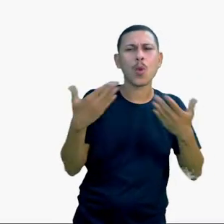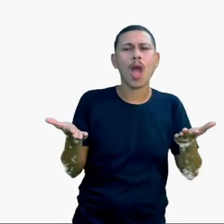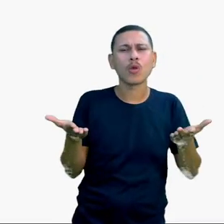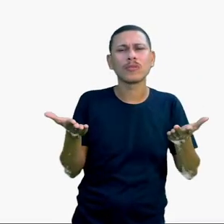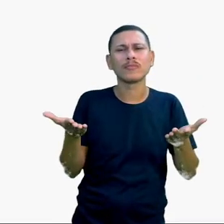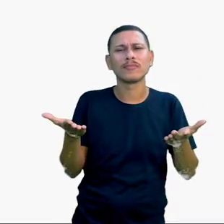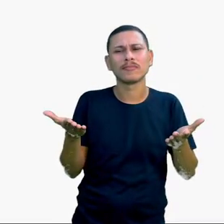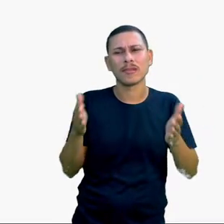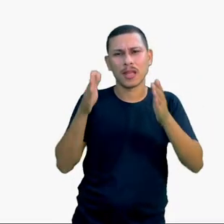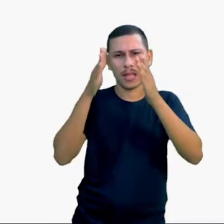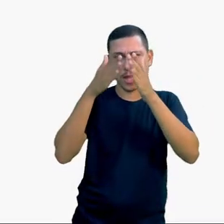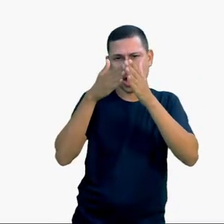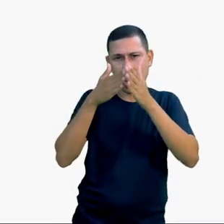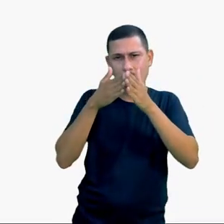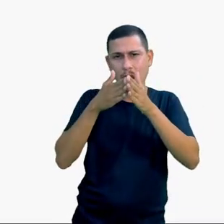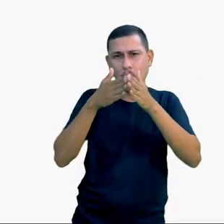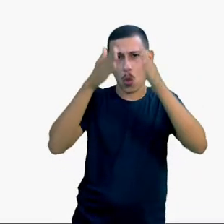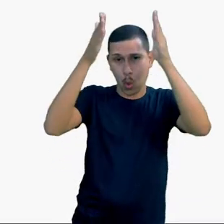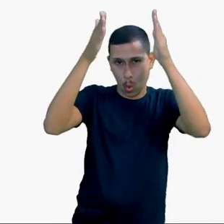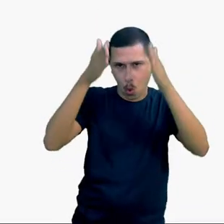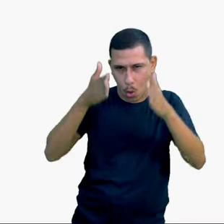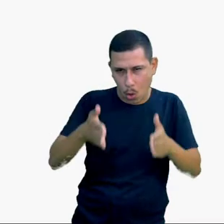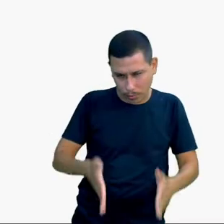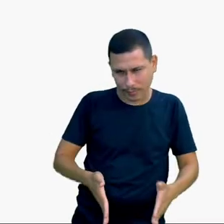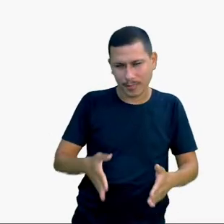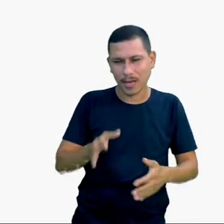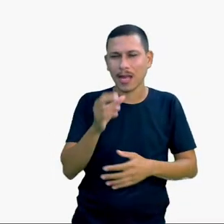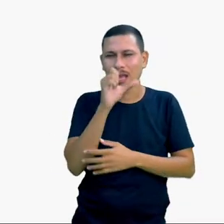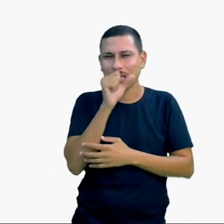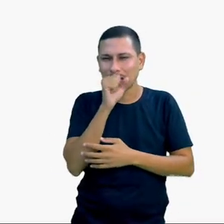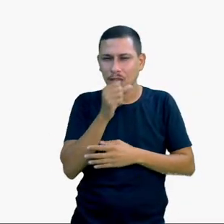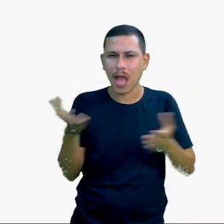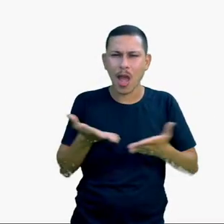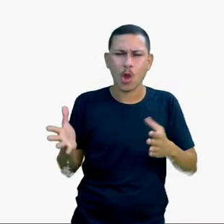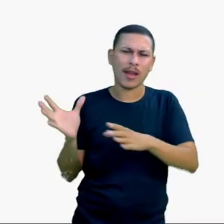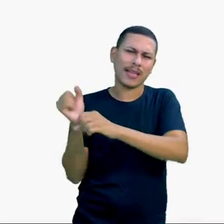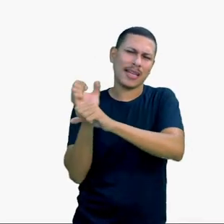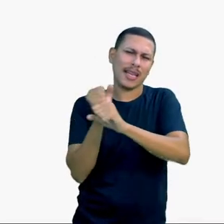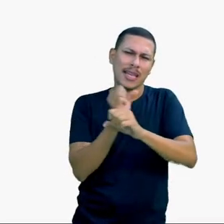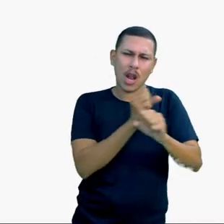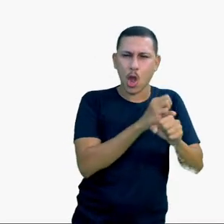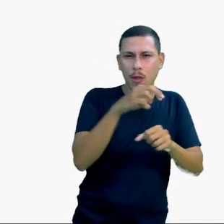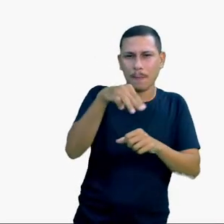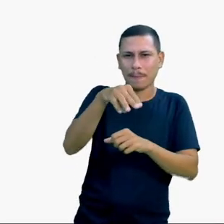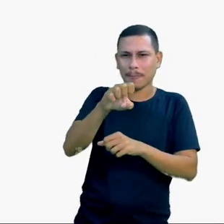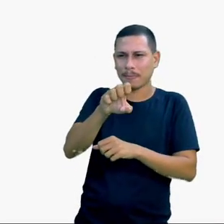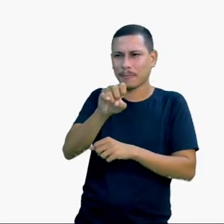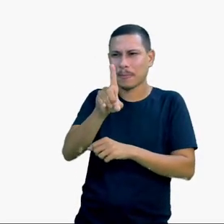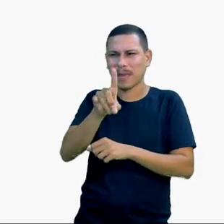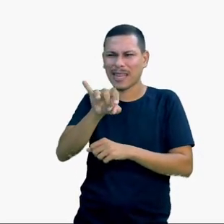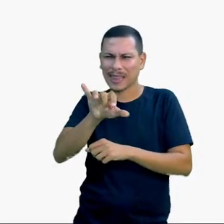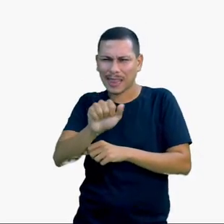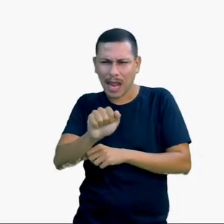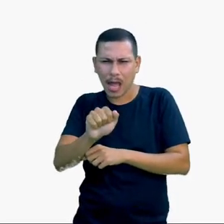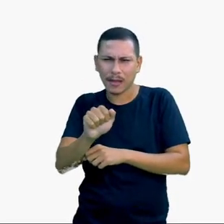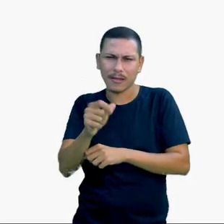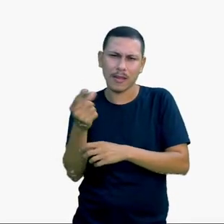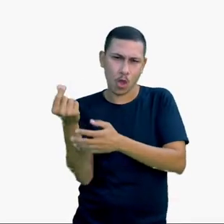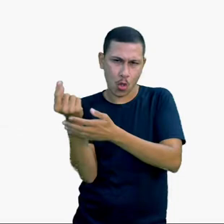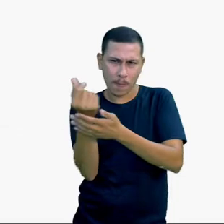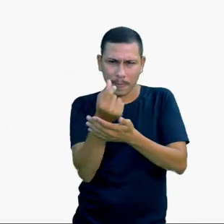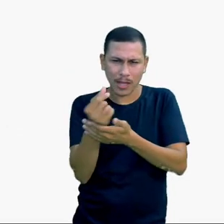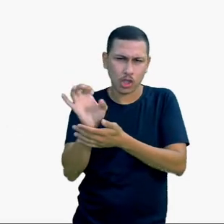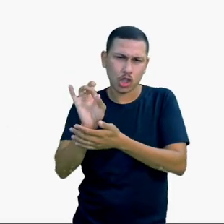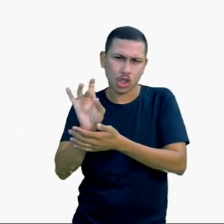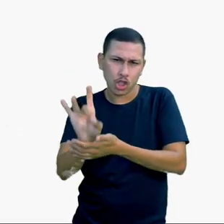O da coluna laranja. Você agora vai calcular a média de preços apenas